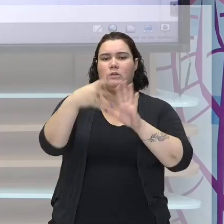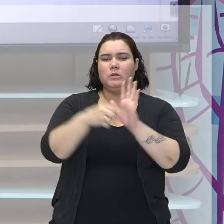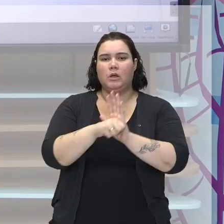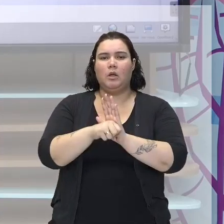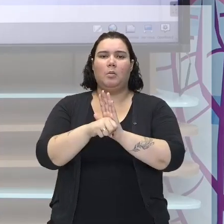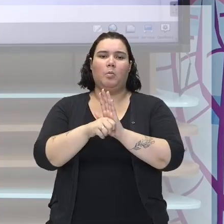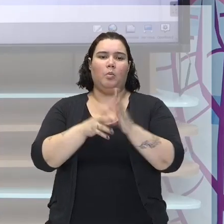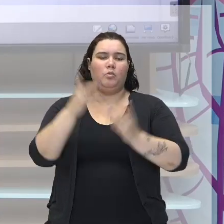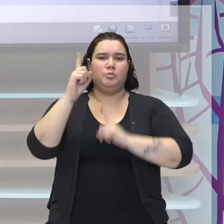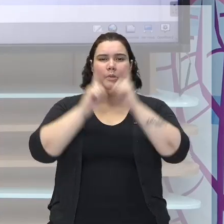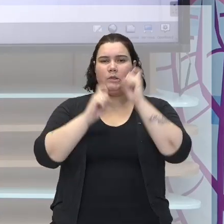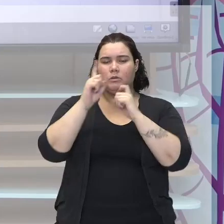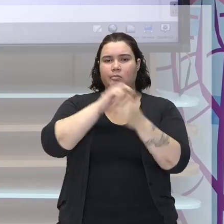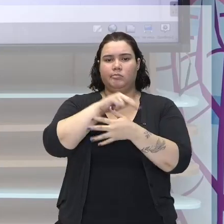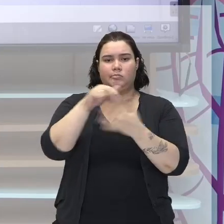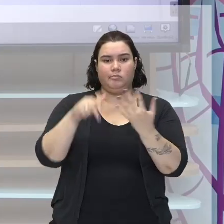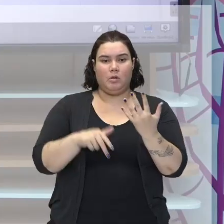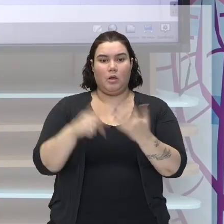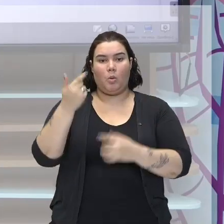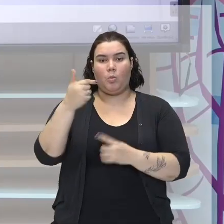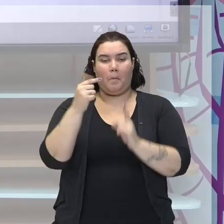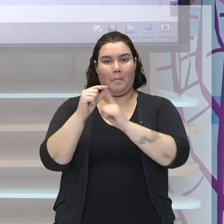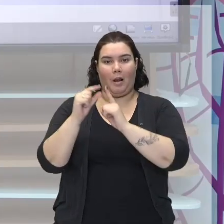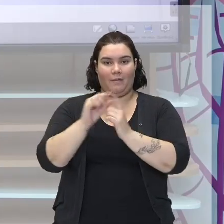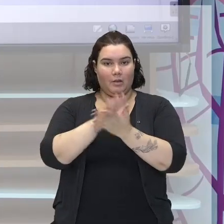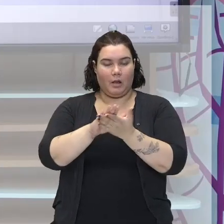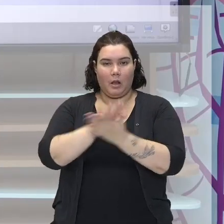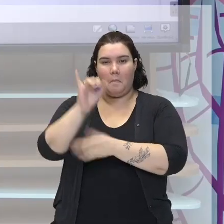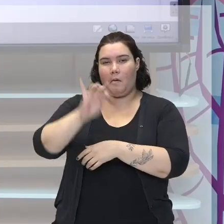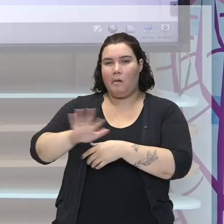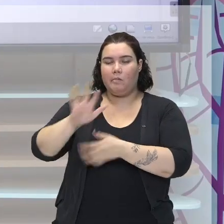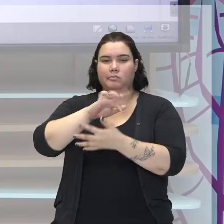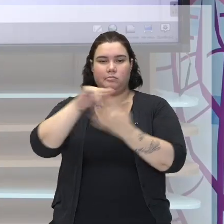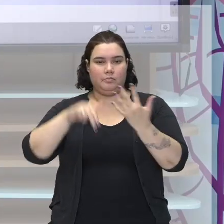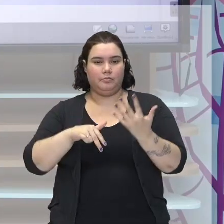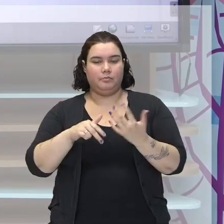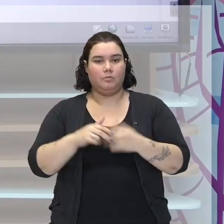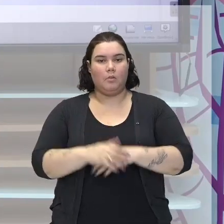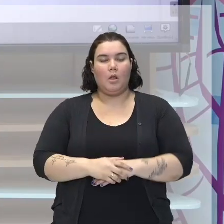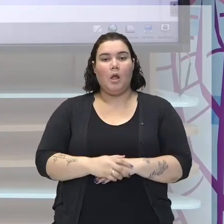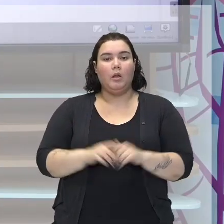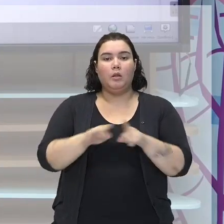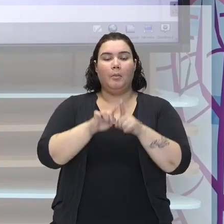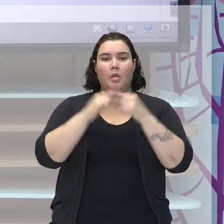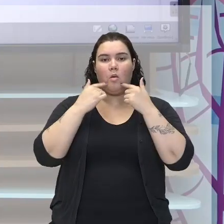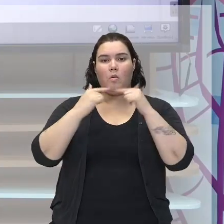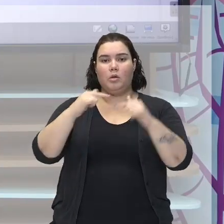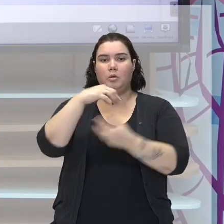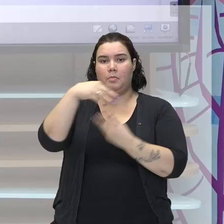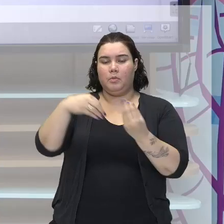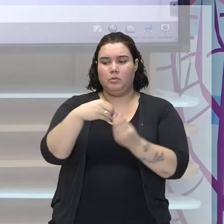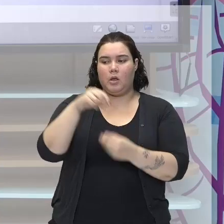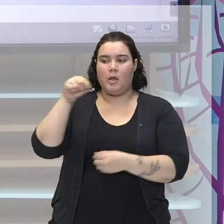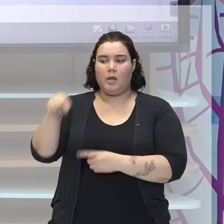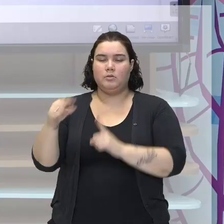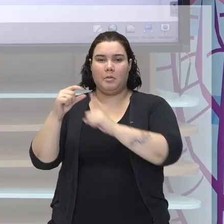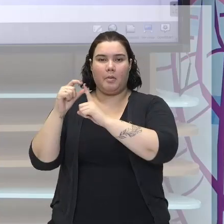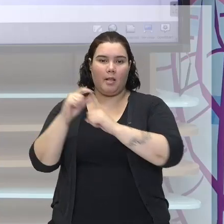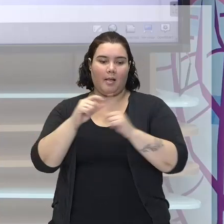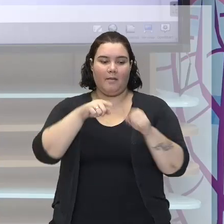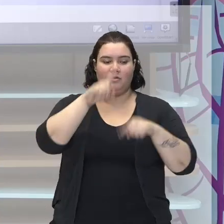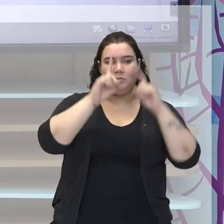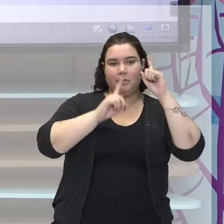gestos, tudo o que não envolve palavras, perfeito? E a linguagem híbrida, misturando tanto as palavras